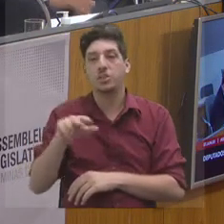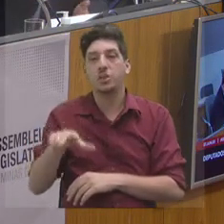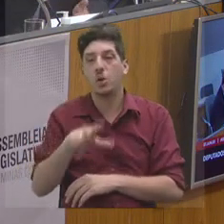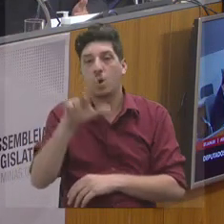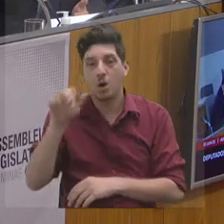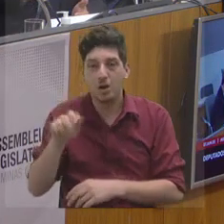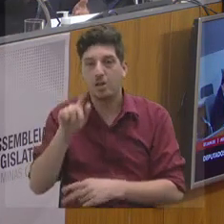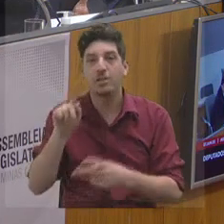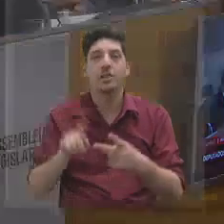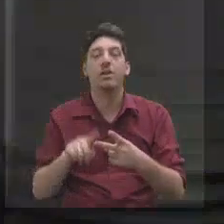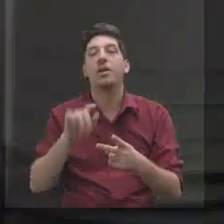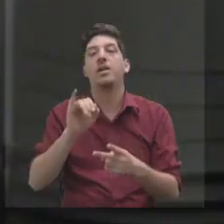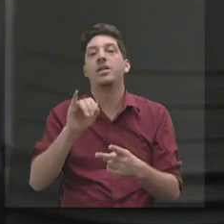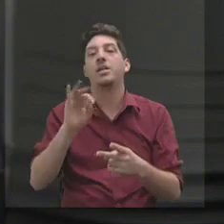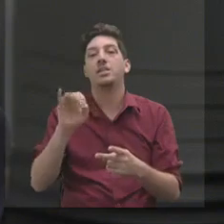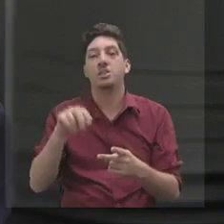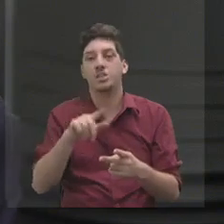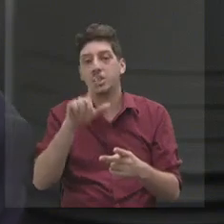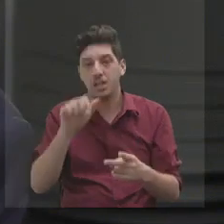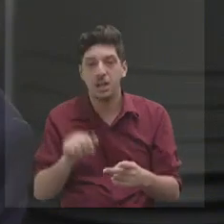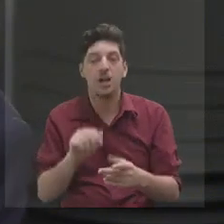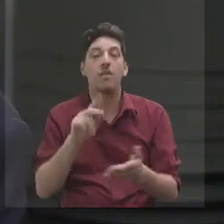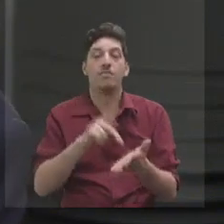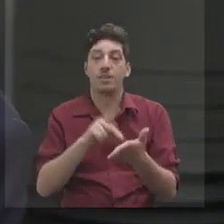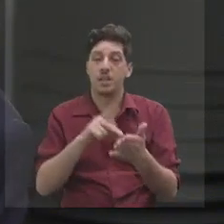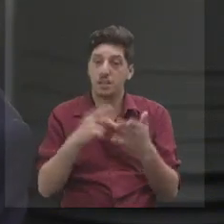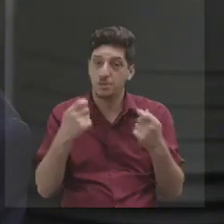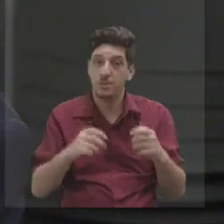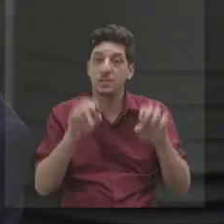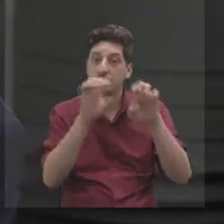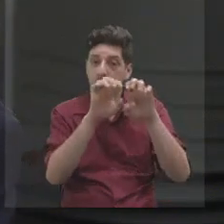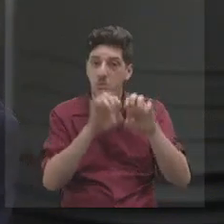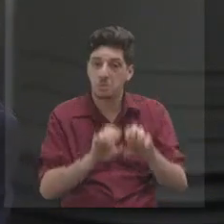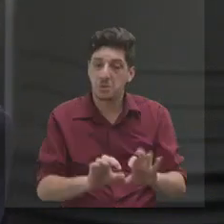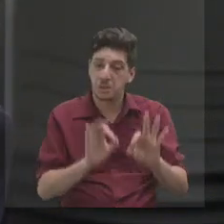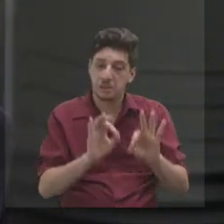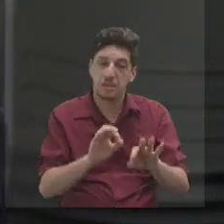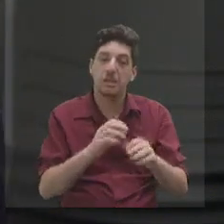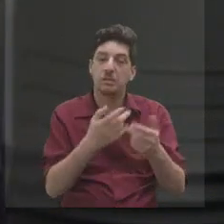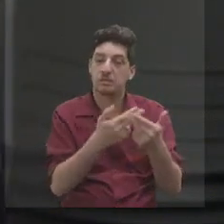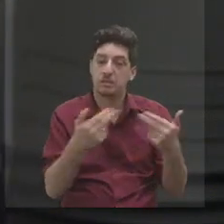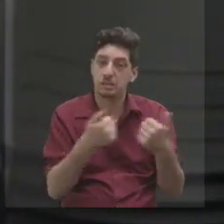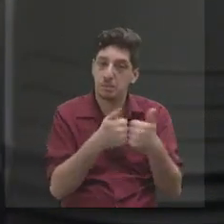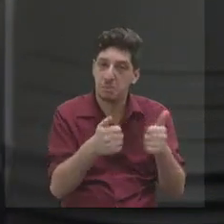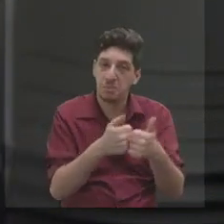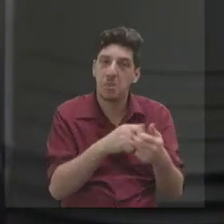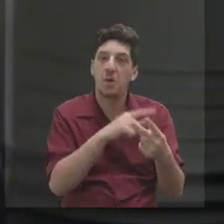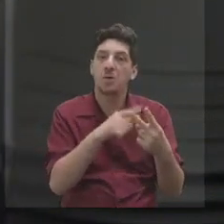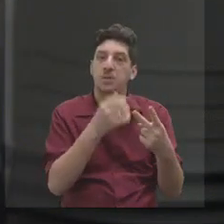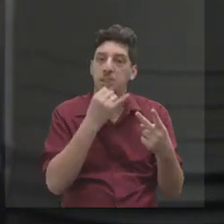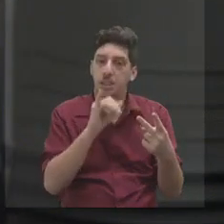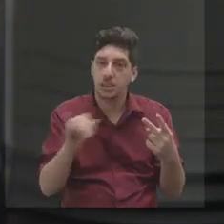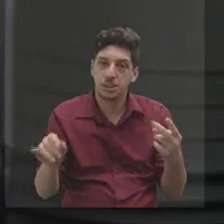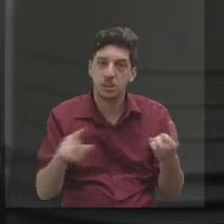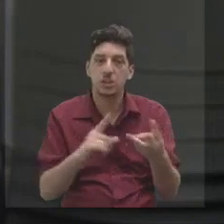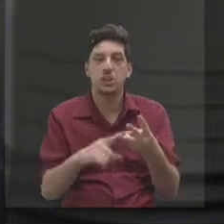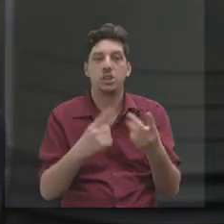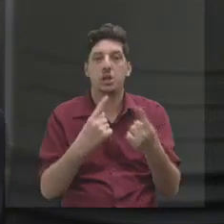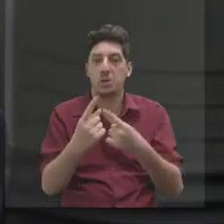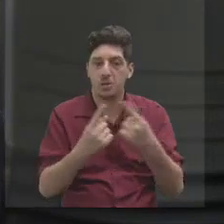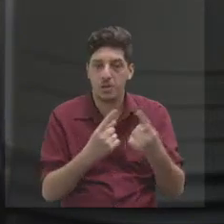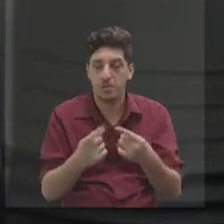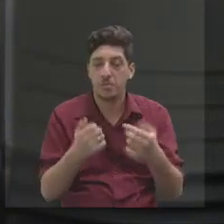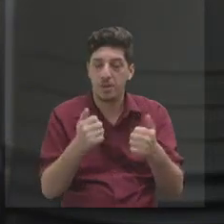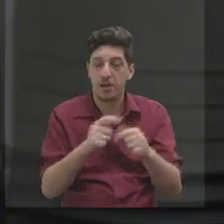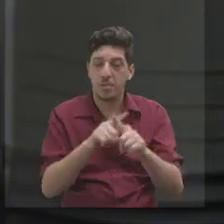nós precisamos de uma infraestrutura naquela região de transporte de energia estradas mas nós